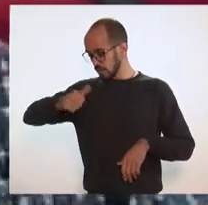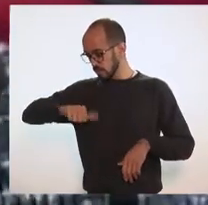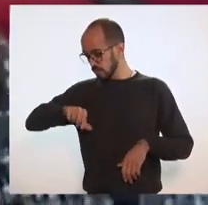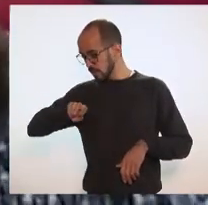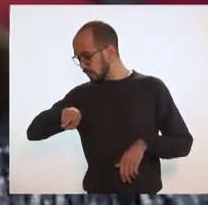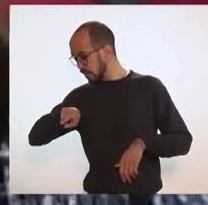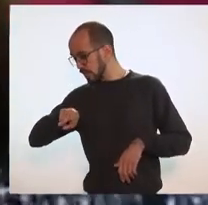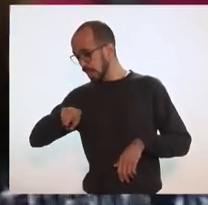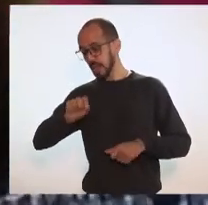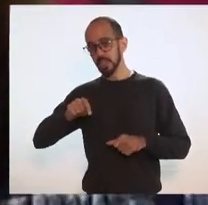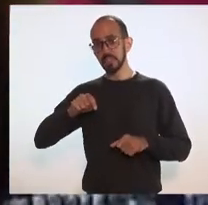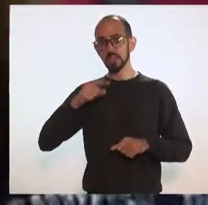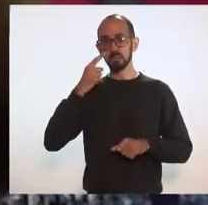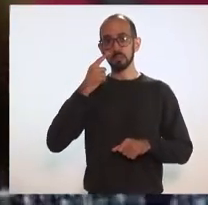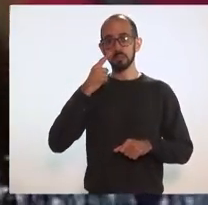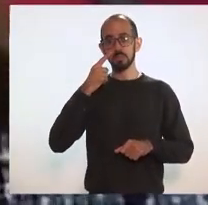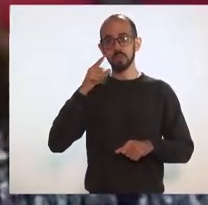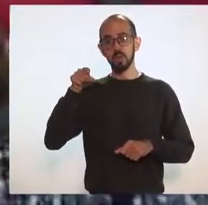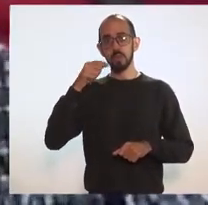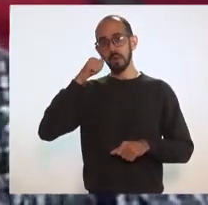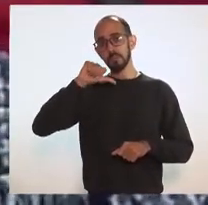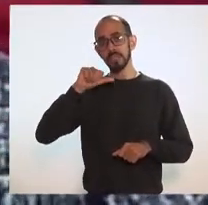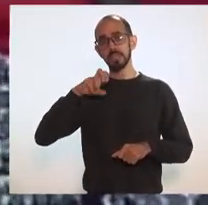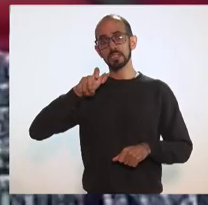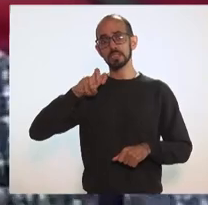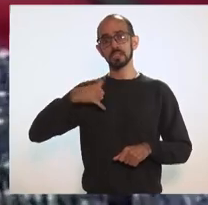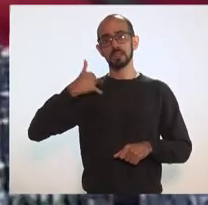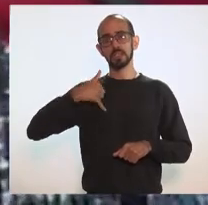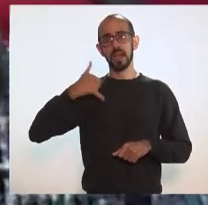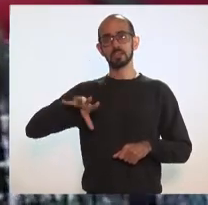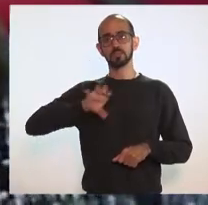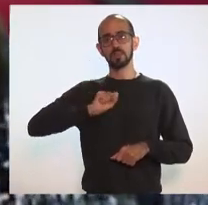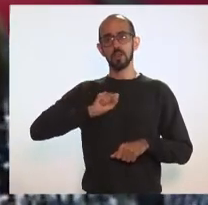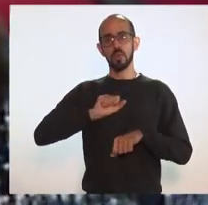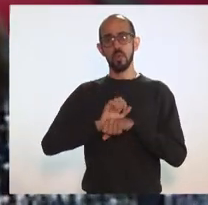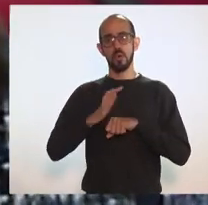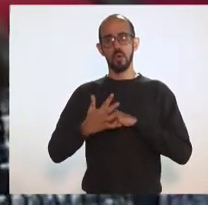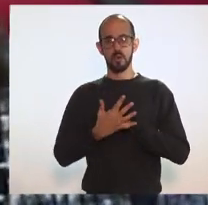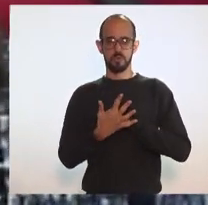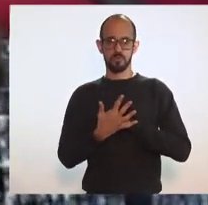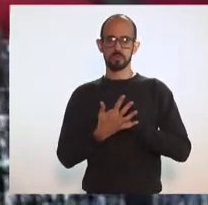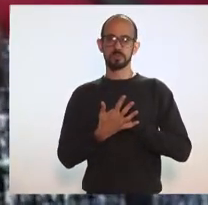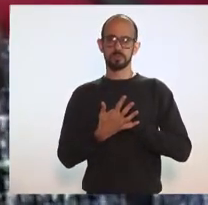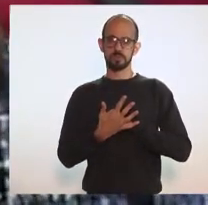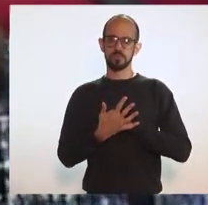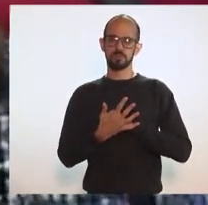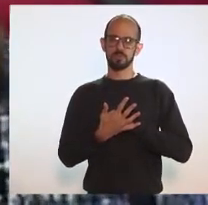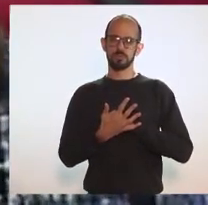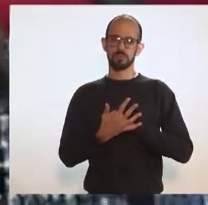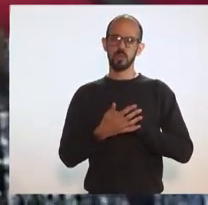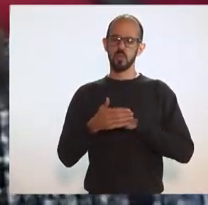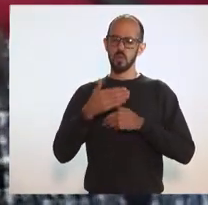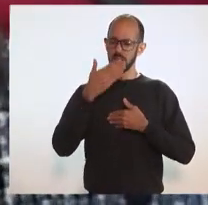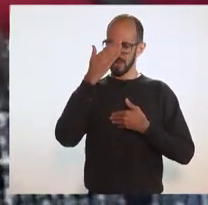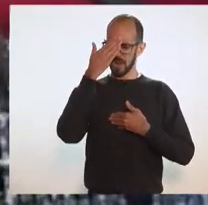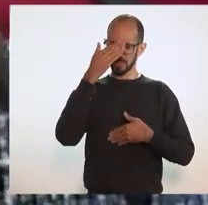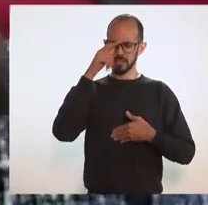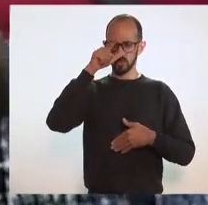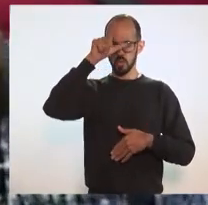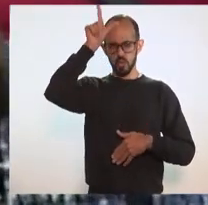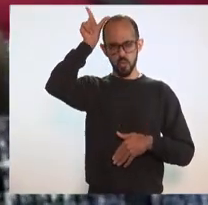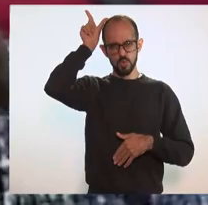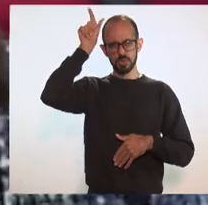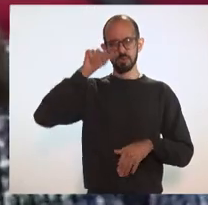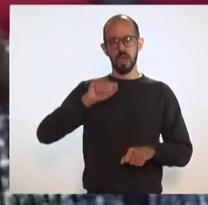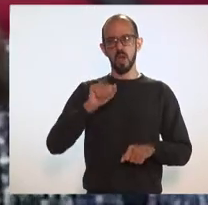e uma menina de 5 anos foi contaminado então eu acho senhor Deputado hospital e agradeço aqui ao